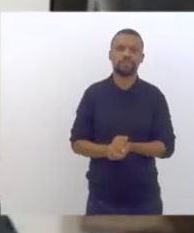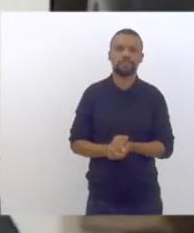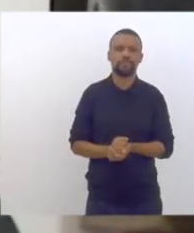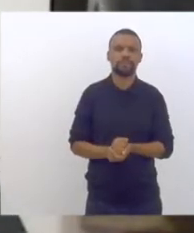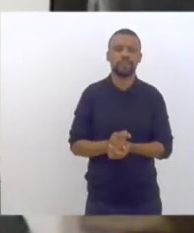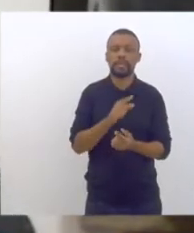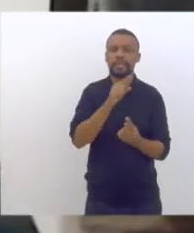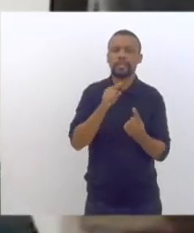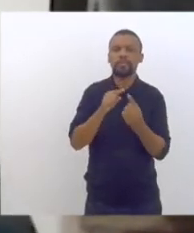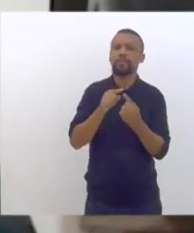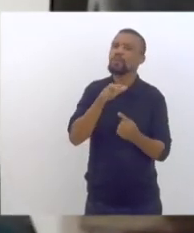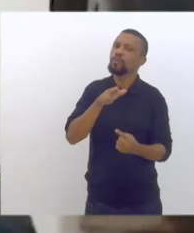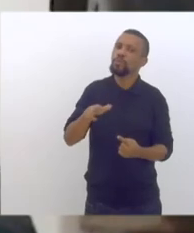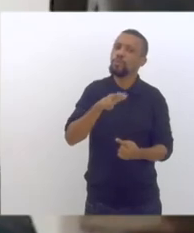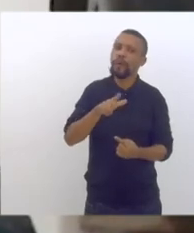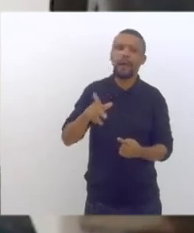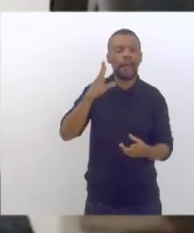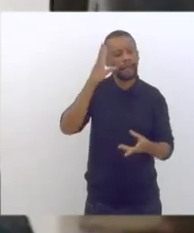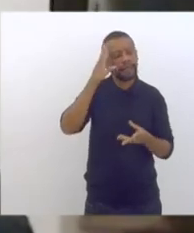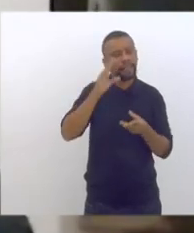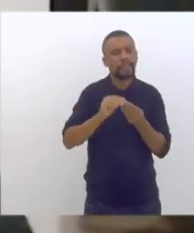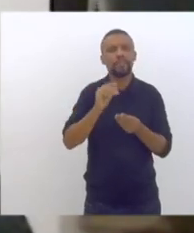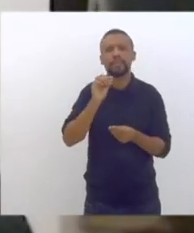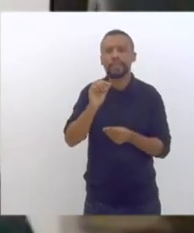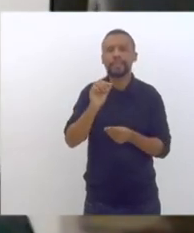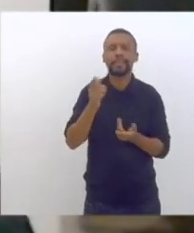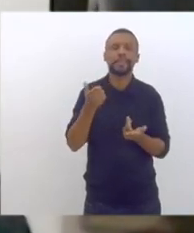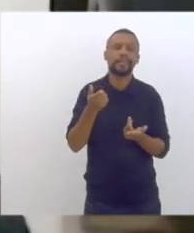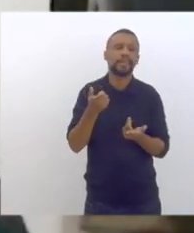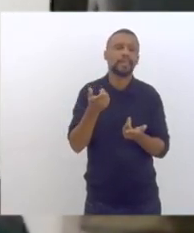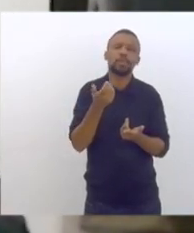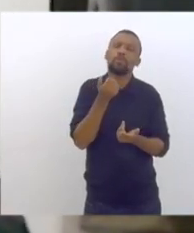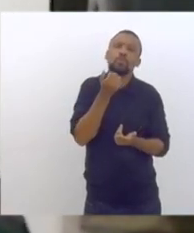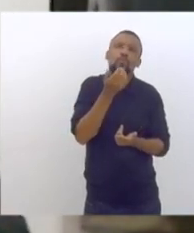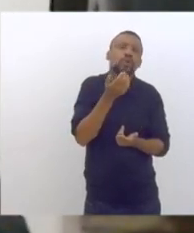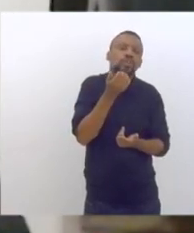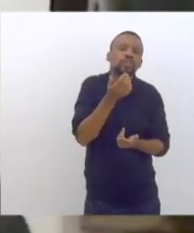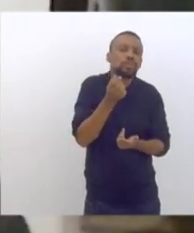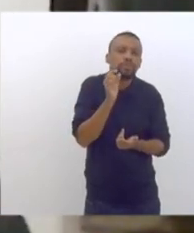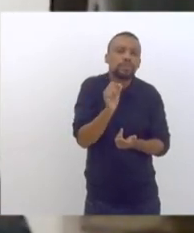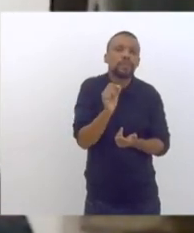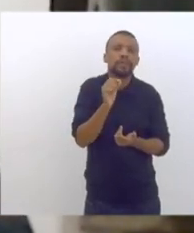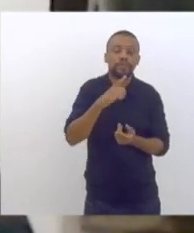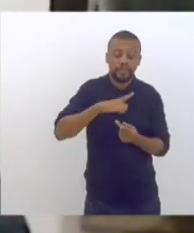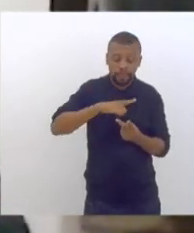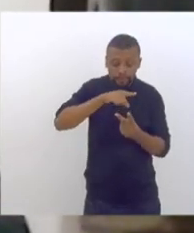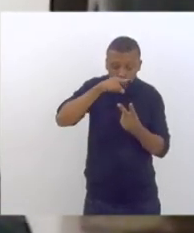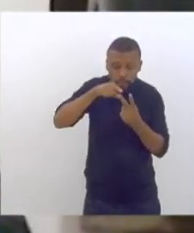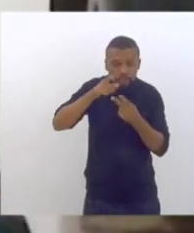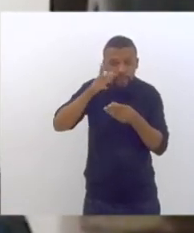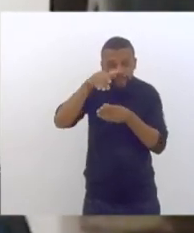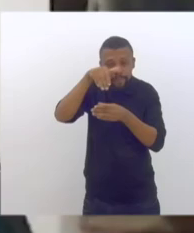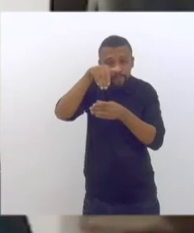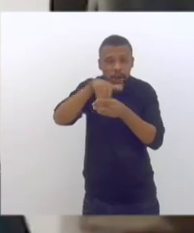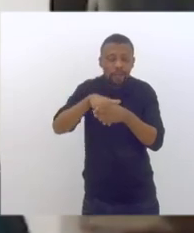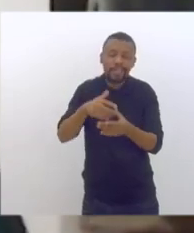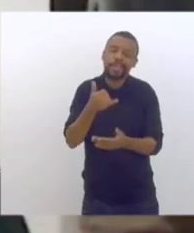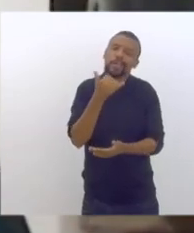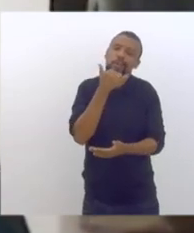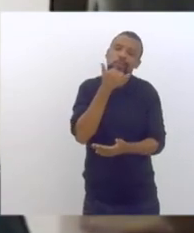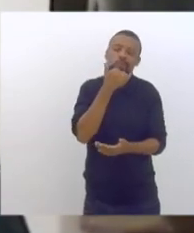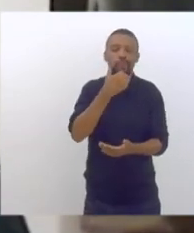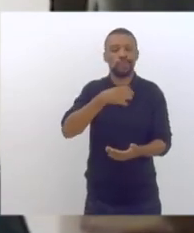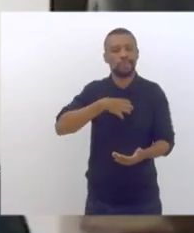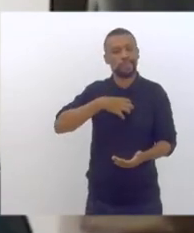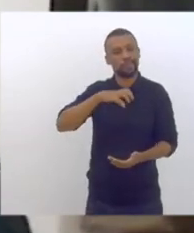nesse sentido entendo eu que não inibe não segundo voto ela falar desculpe sinto